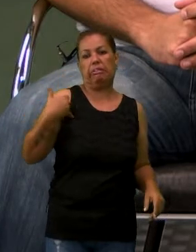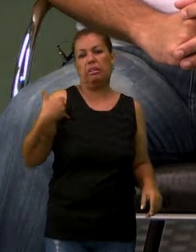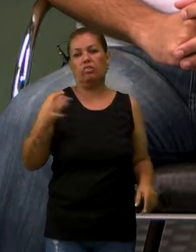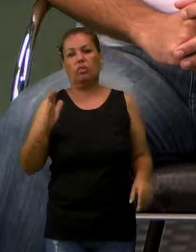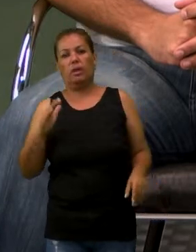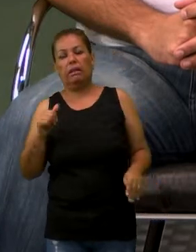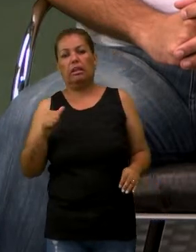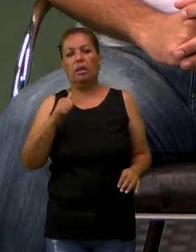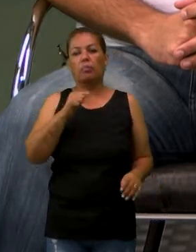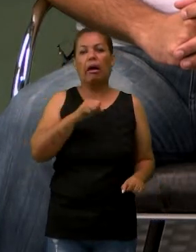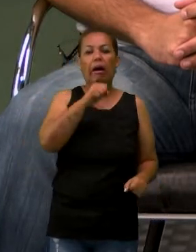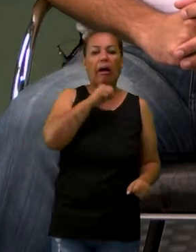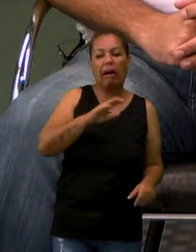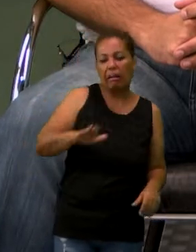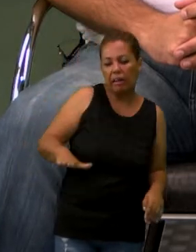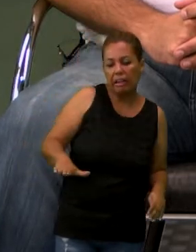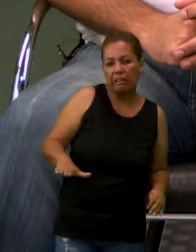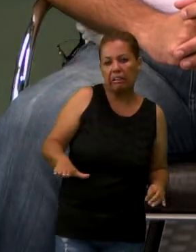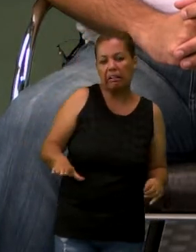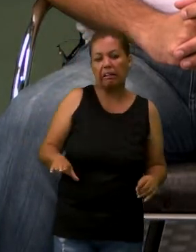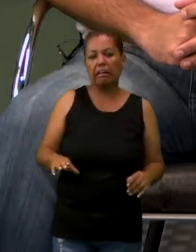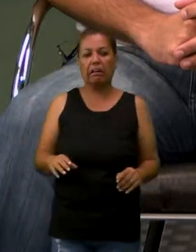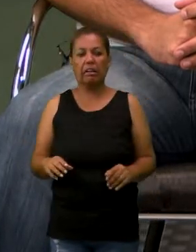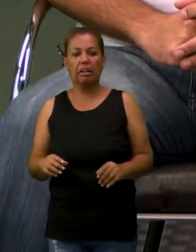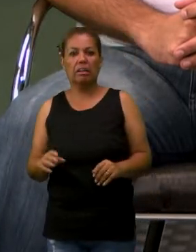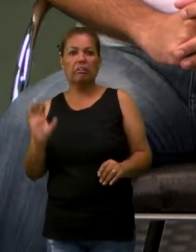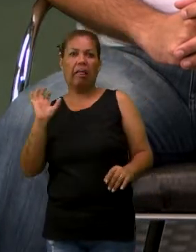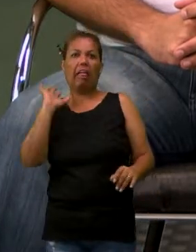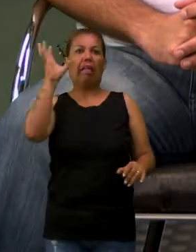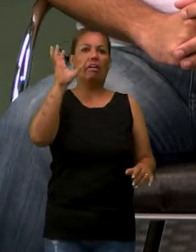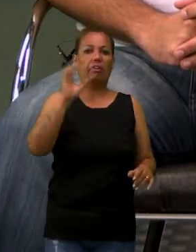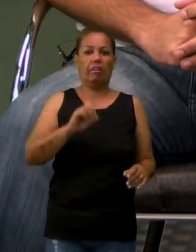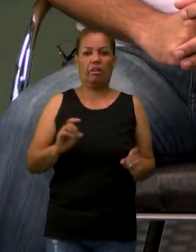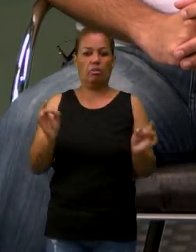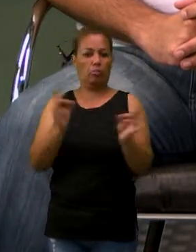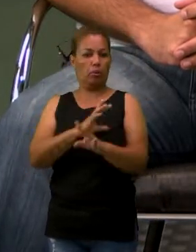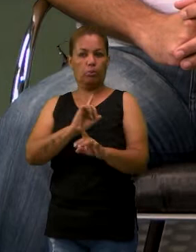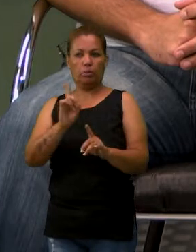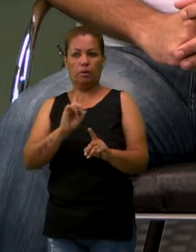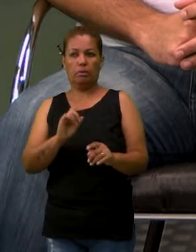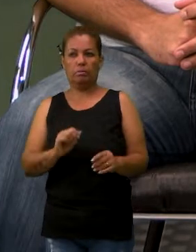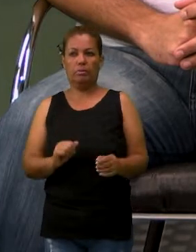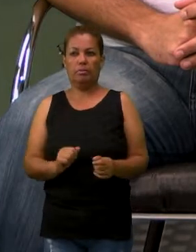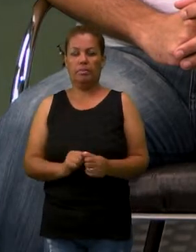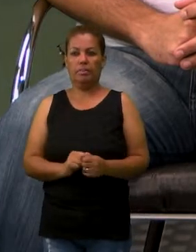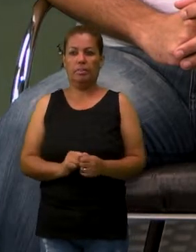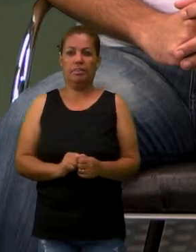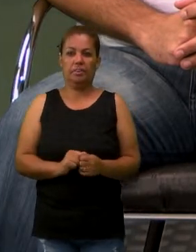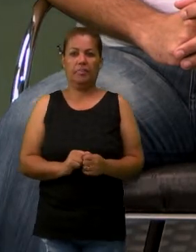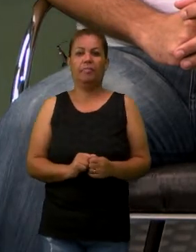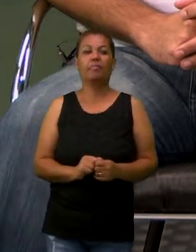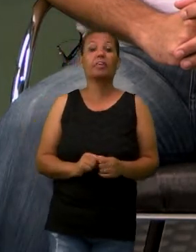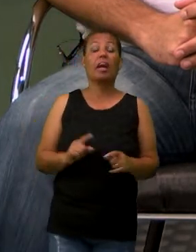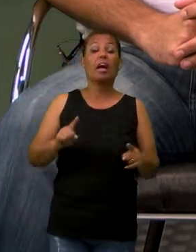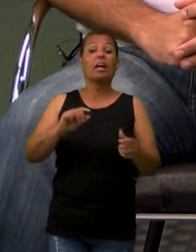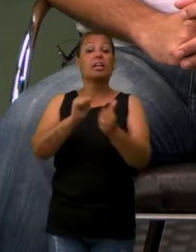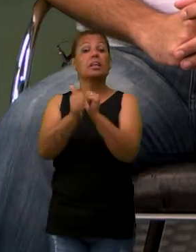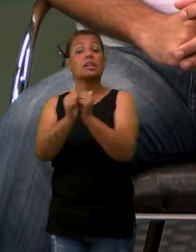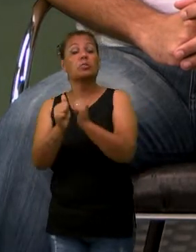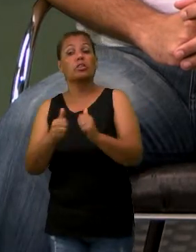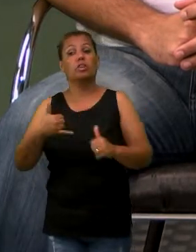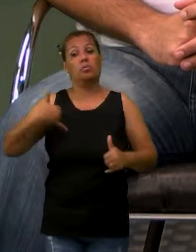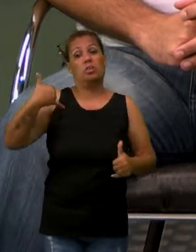molequinho que chega lá e dá um livre humilhado na frente dele esse esporte tem muito a ver com a idade